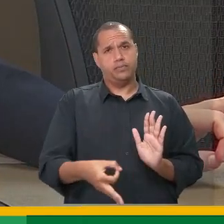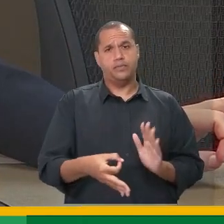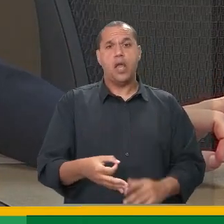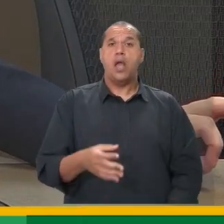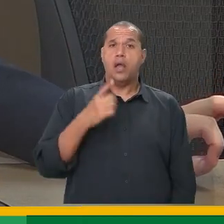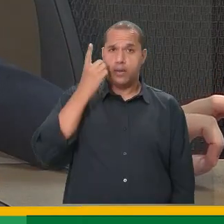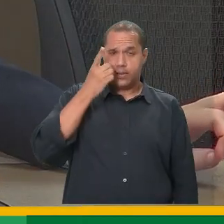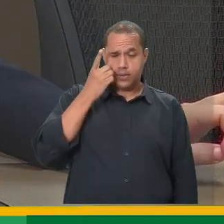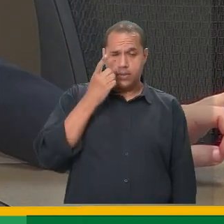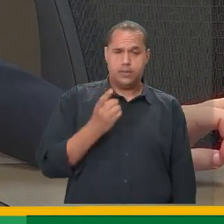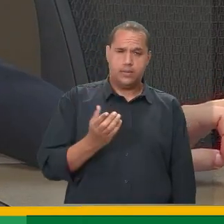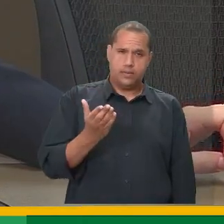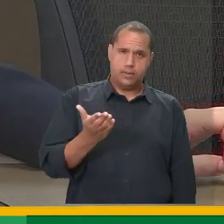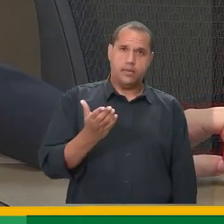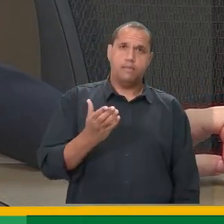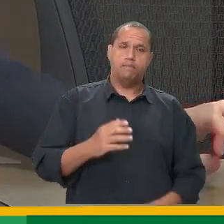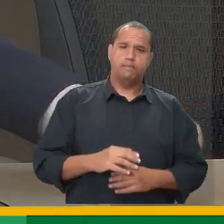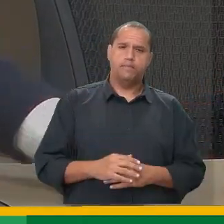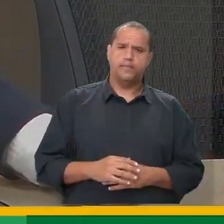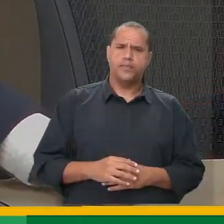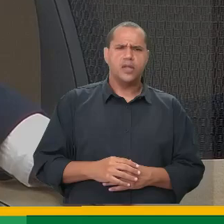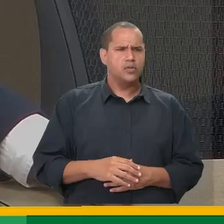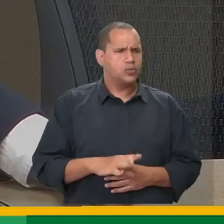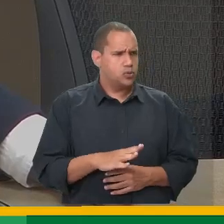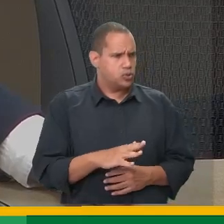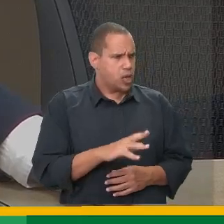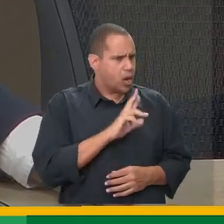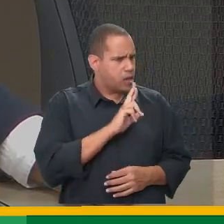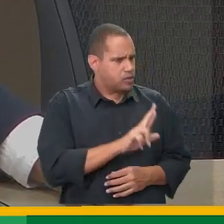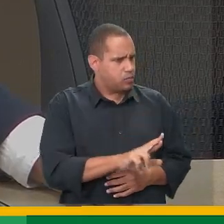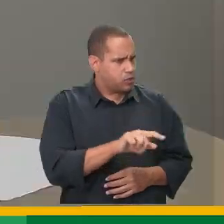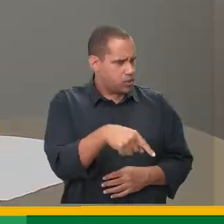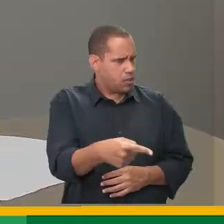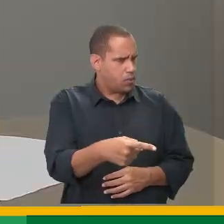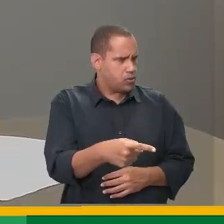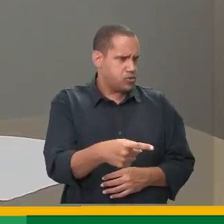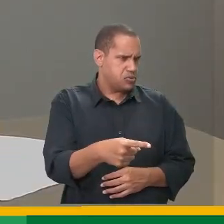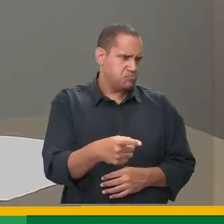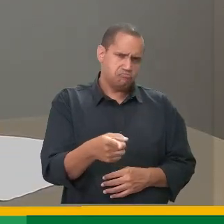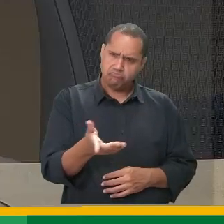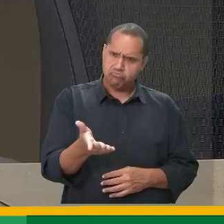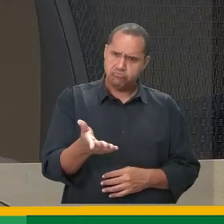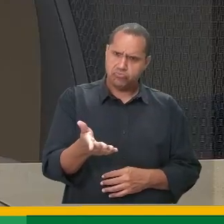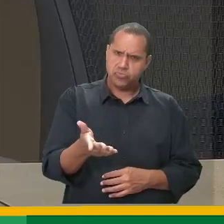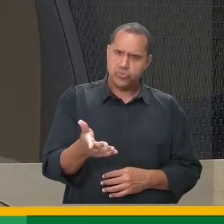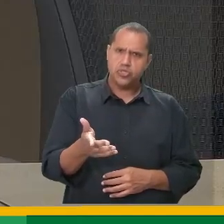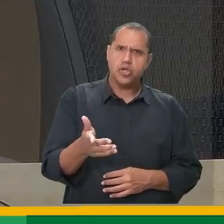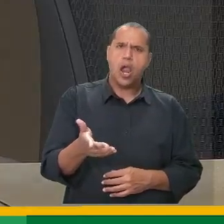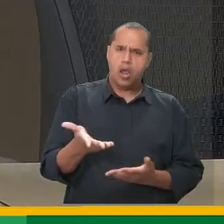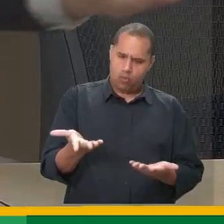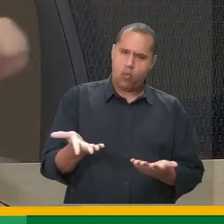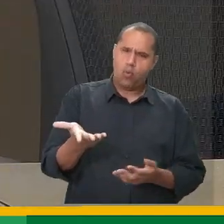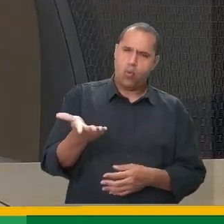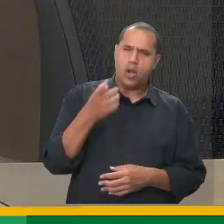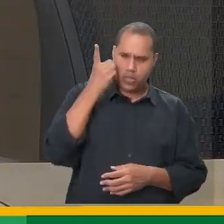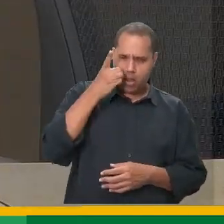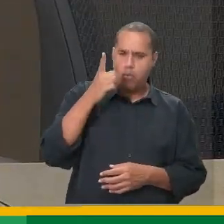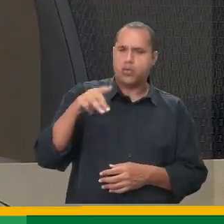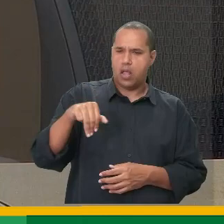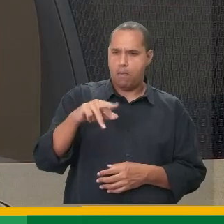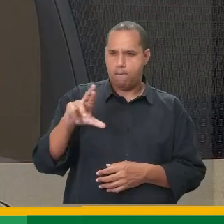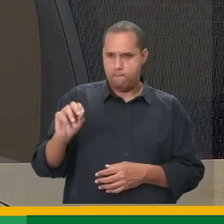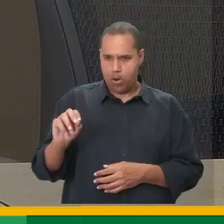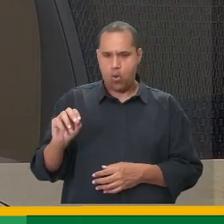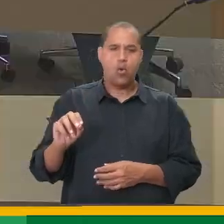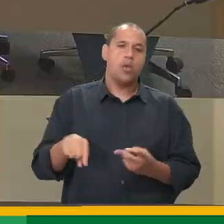Deputado você não quer você não quer responder Depois do Mauro Ruben não eu fico à vontade tem não para encaminhar voto Mauro Ruben logo em seguida vossa excelência tas